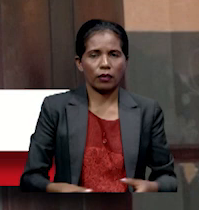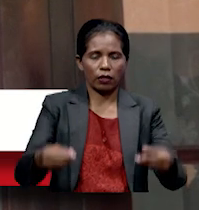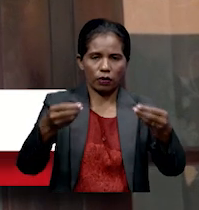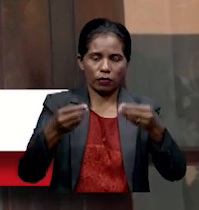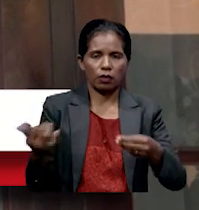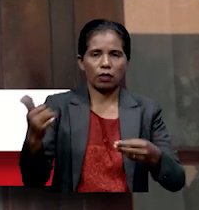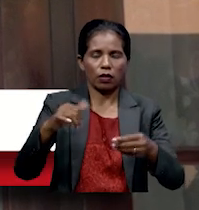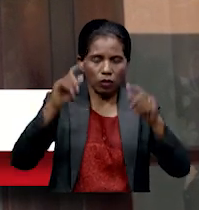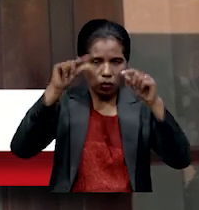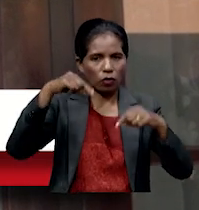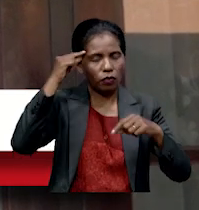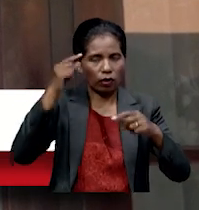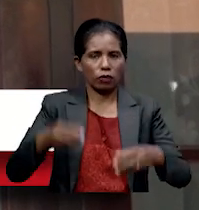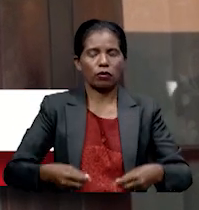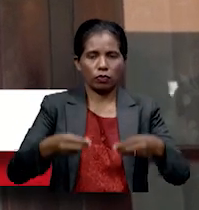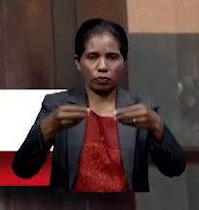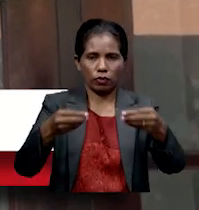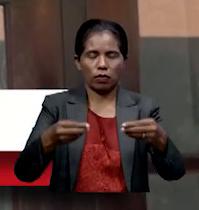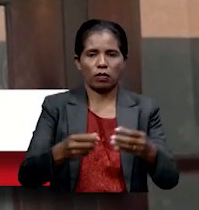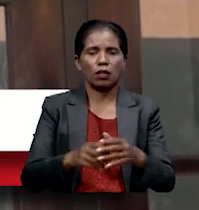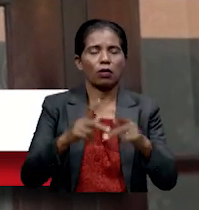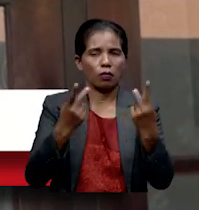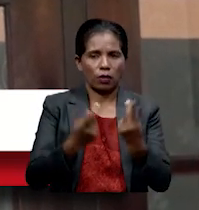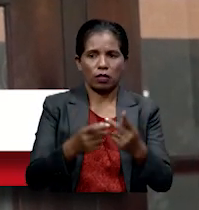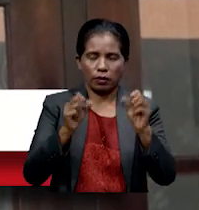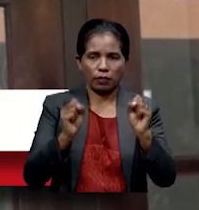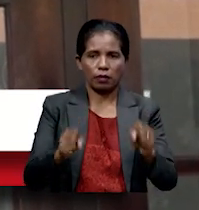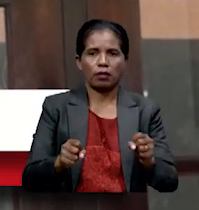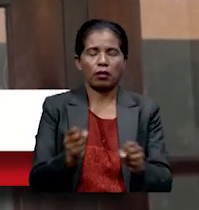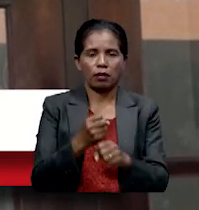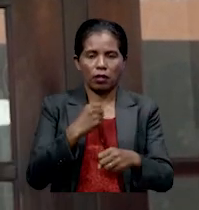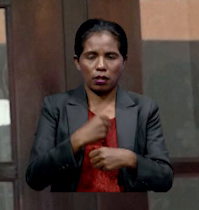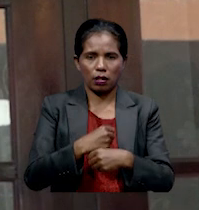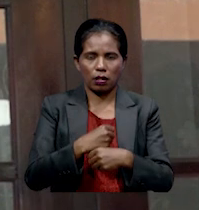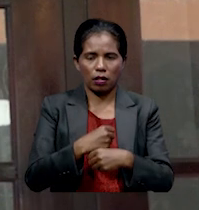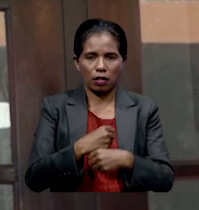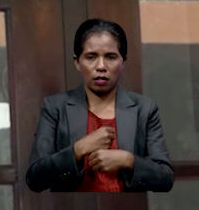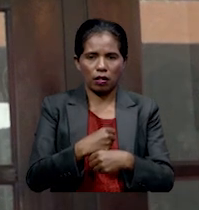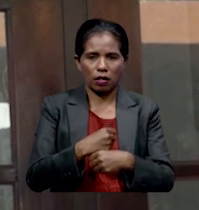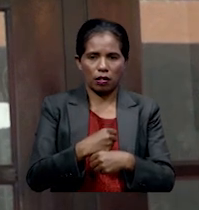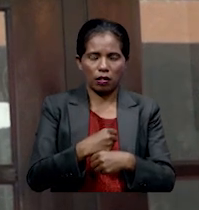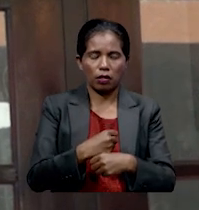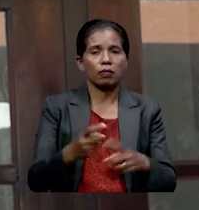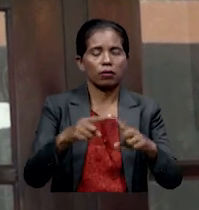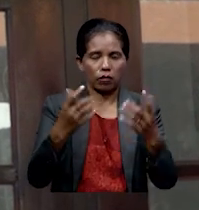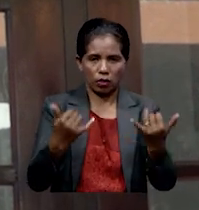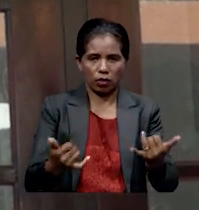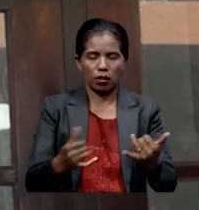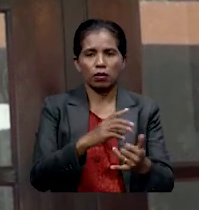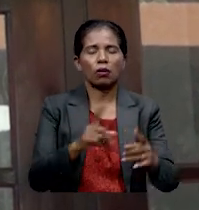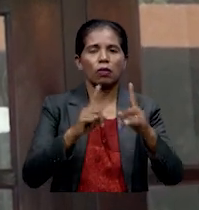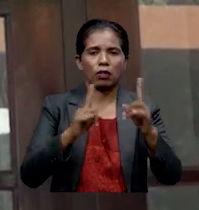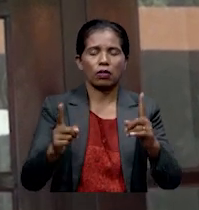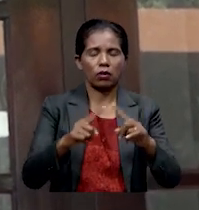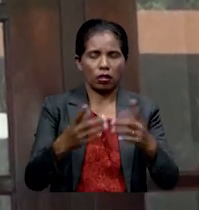o governo timorense oferece dunia, a companhia bele... Bela operação, bela, oímos bem, de maneira de qualidade, lá,